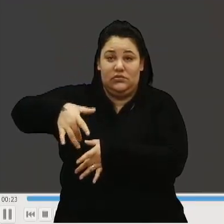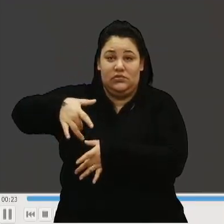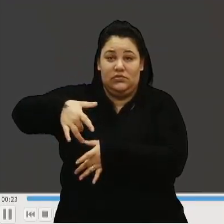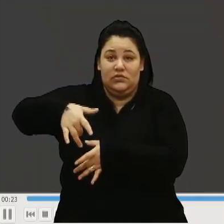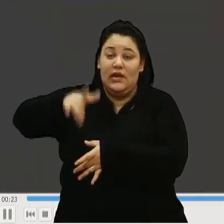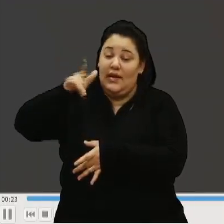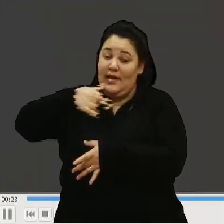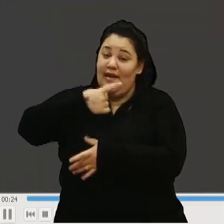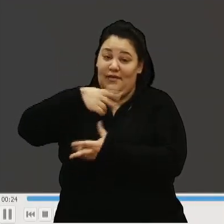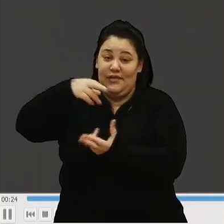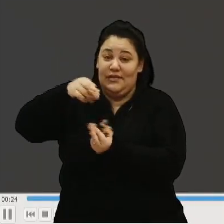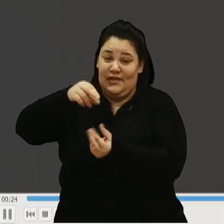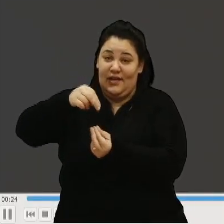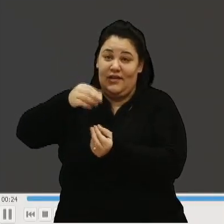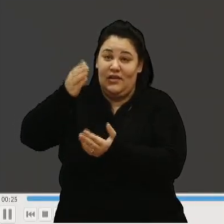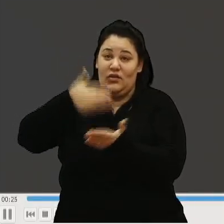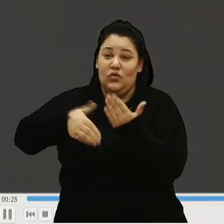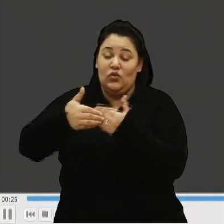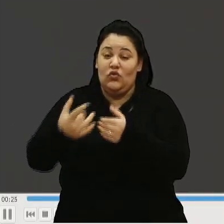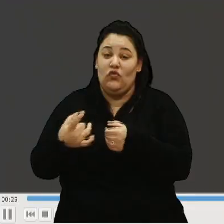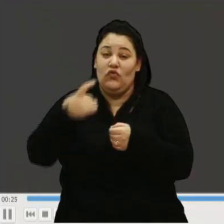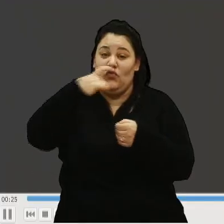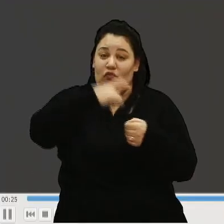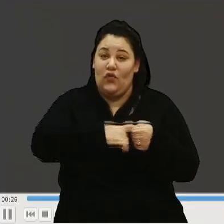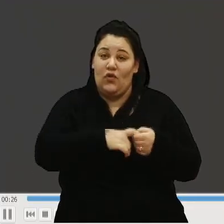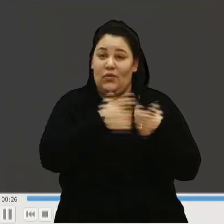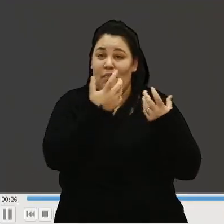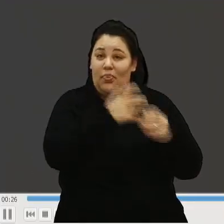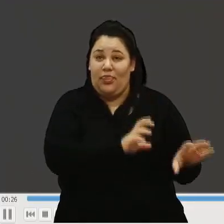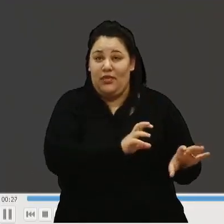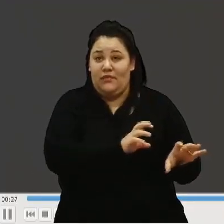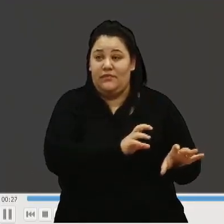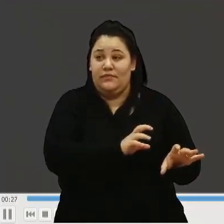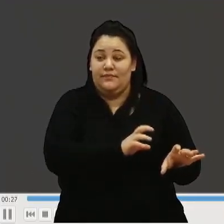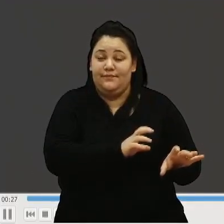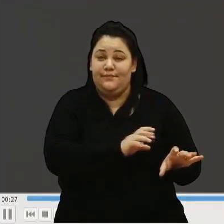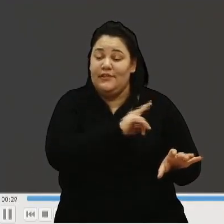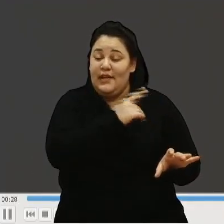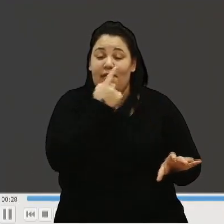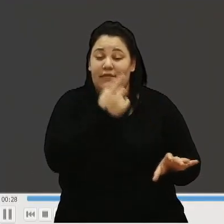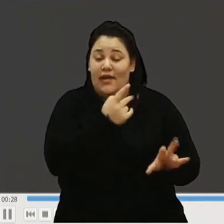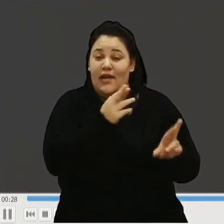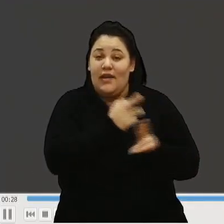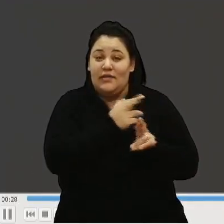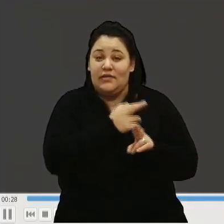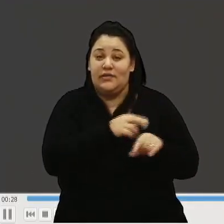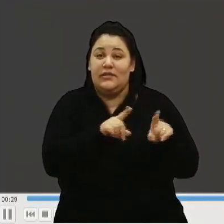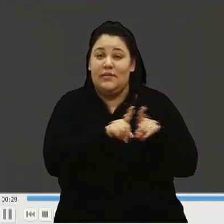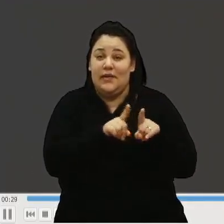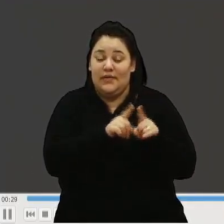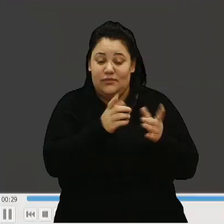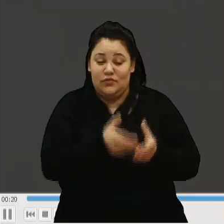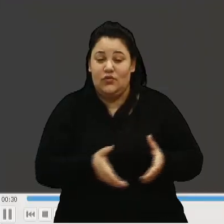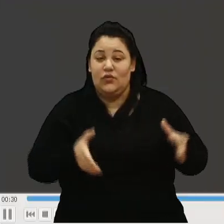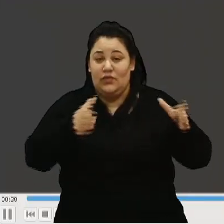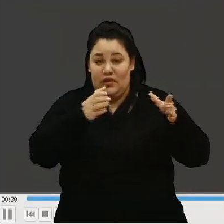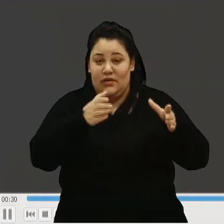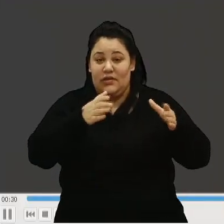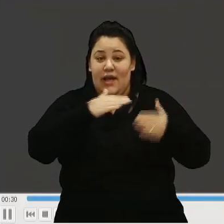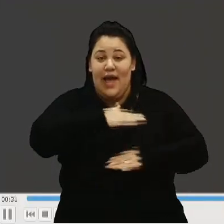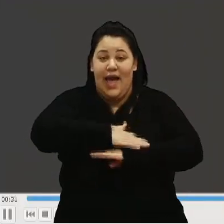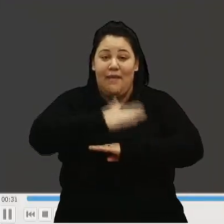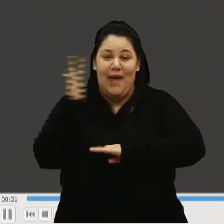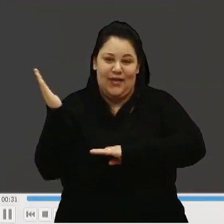parte reciclada. Tudo isso vai voltar para rejeito. E o Thiago fala ali a questão realmente dos containers, os containers